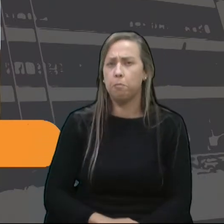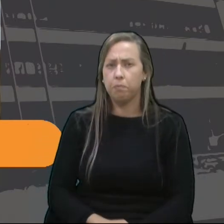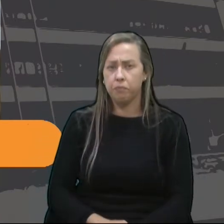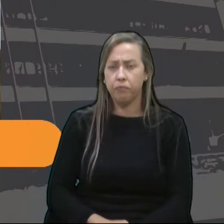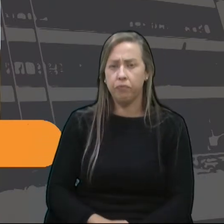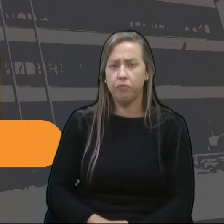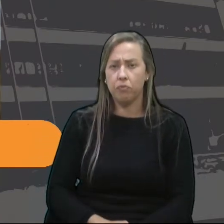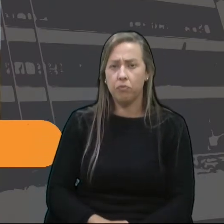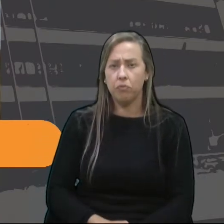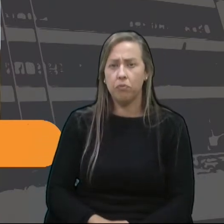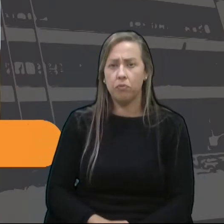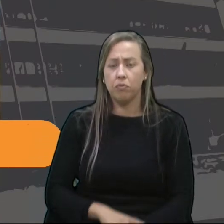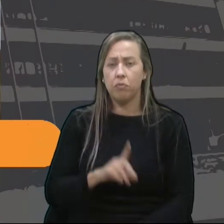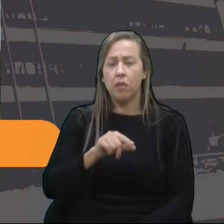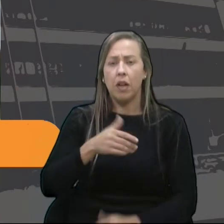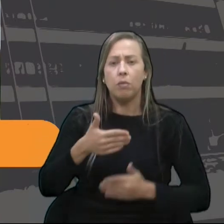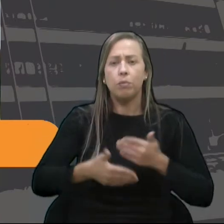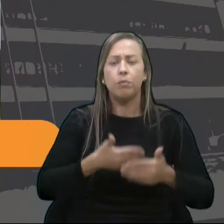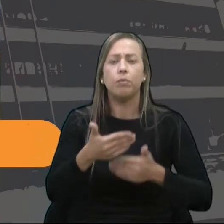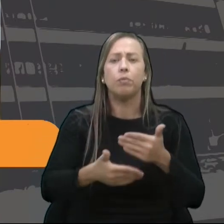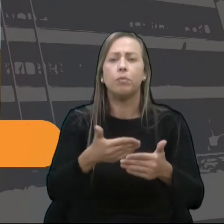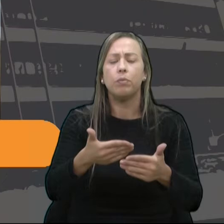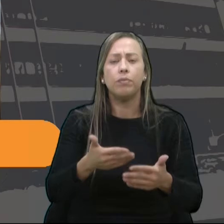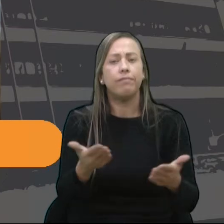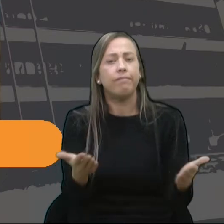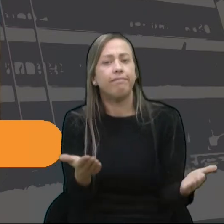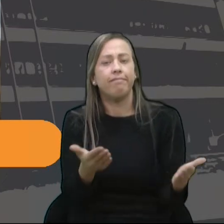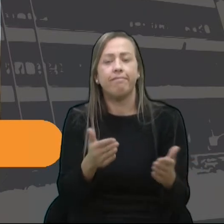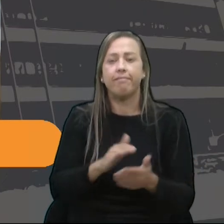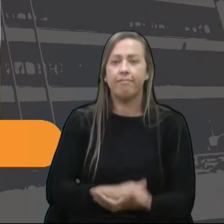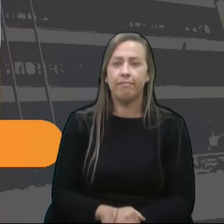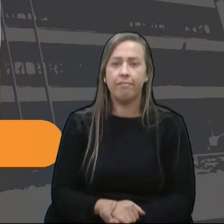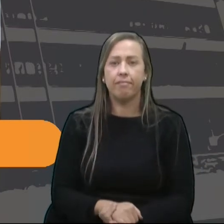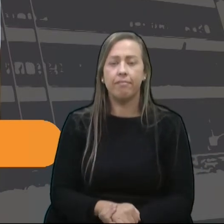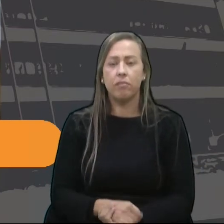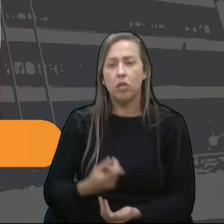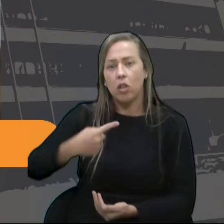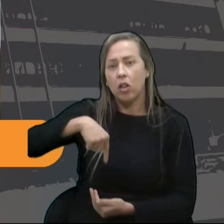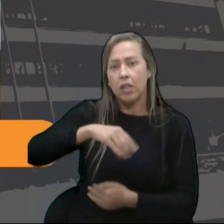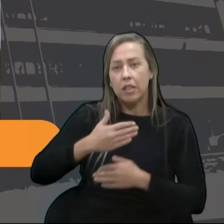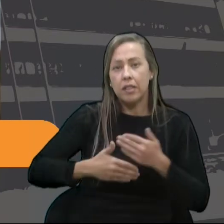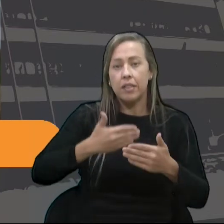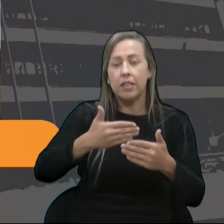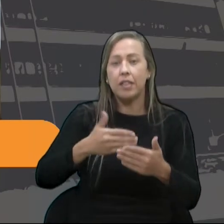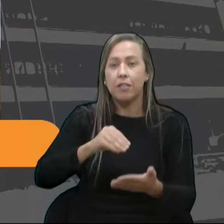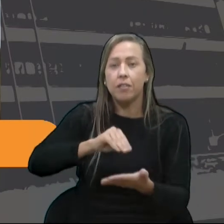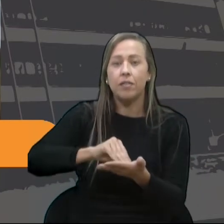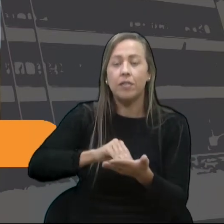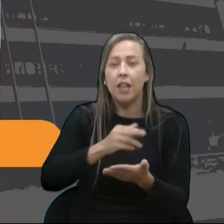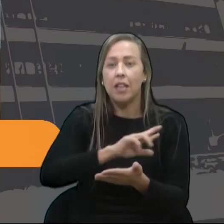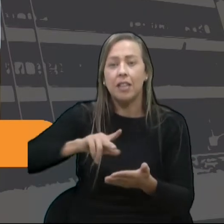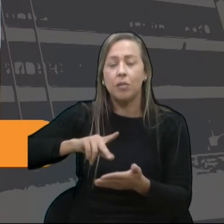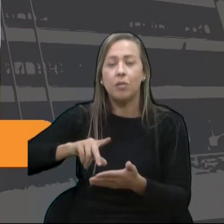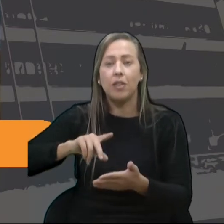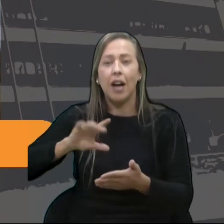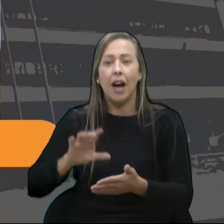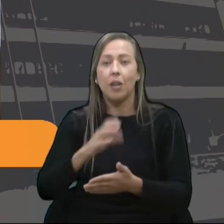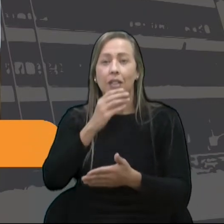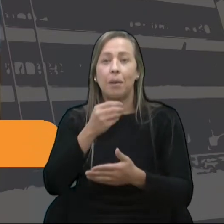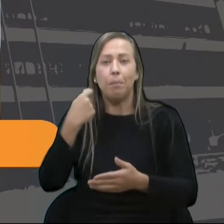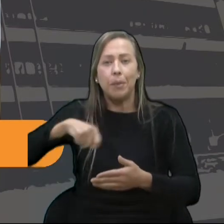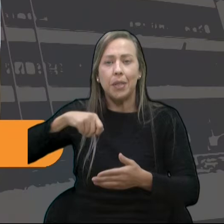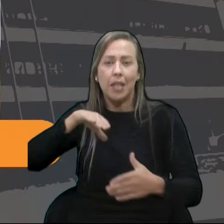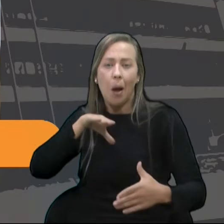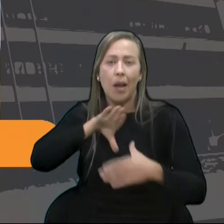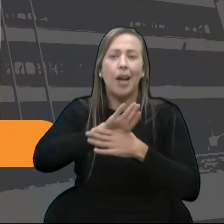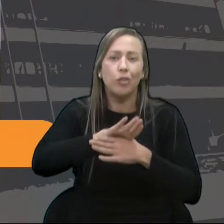é um estágio em que a gente chegou a um estágio civilizatório, senão não tem como a gente não engajar na